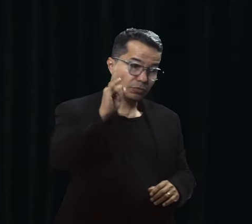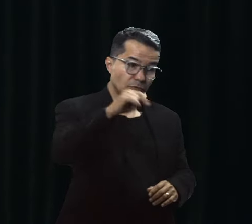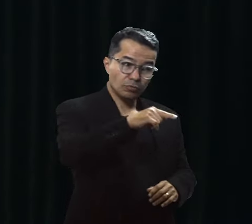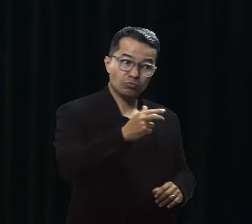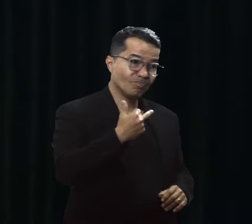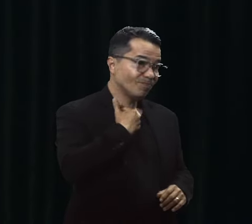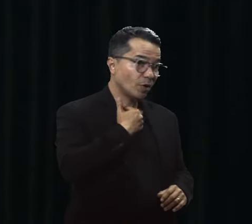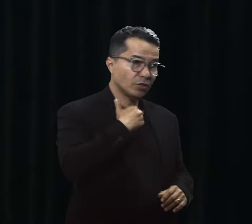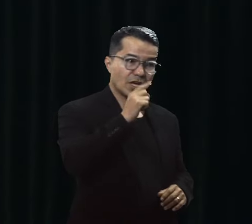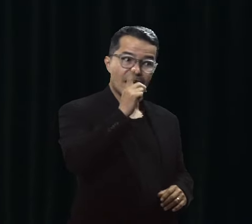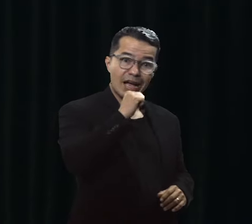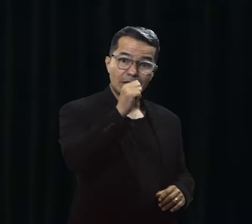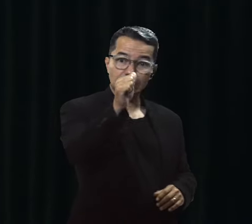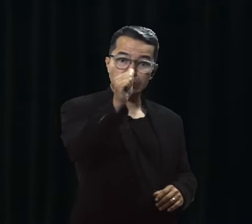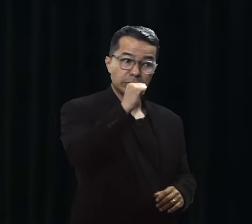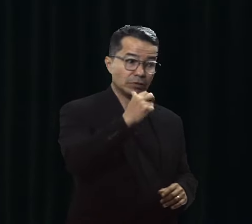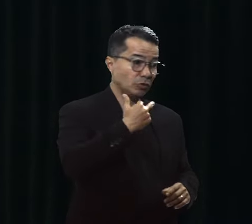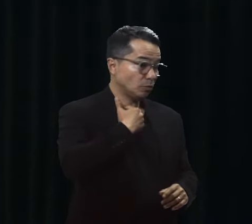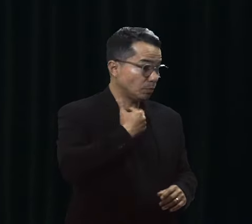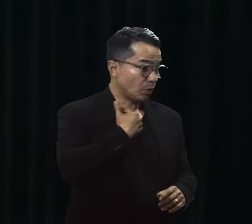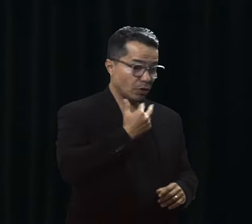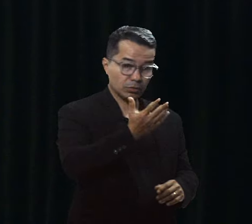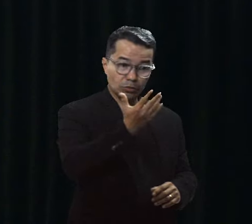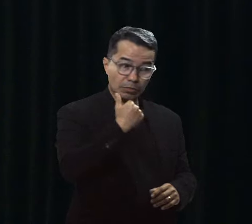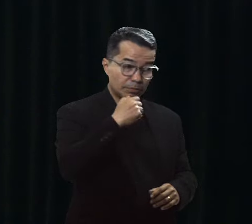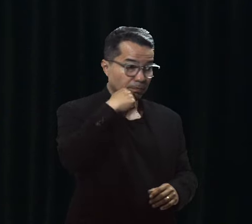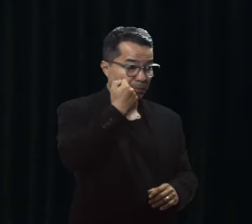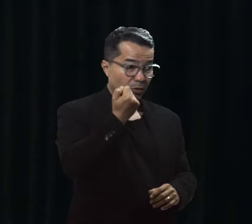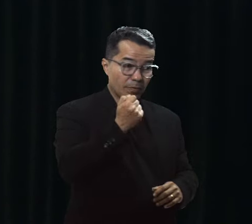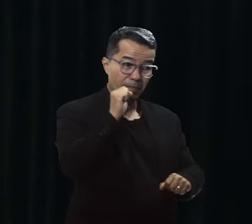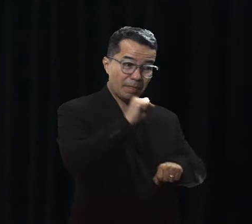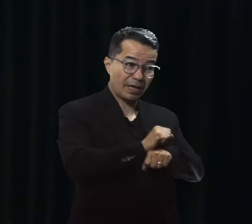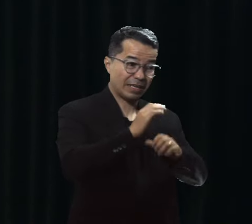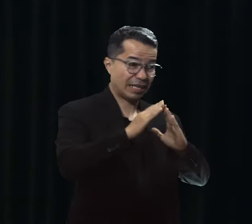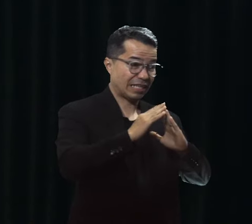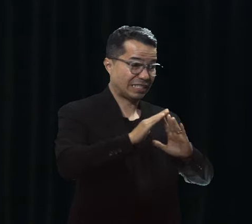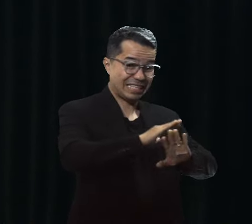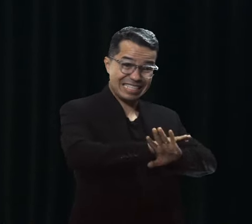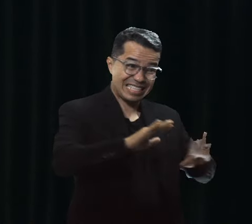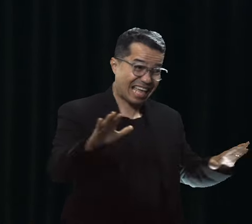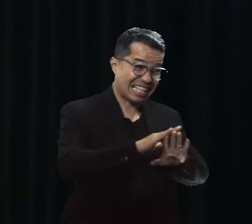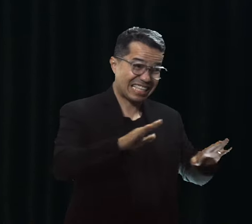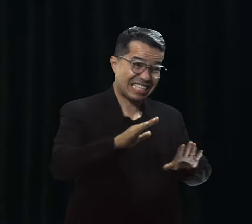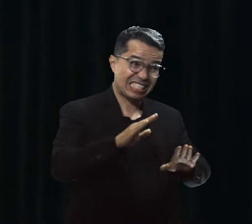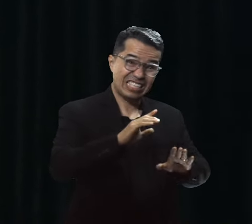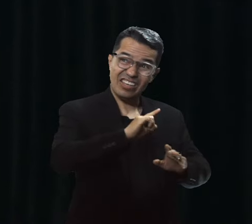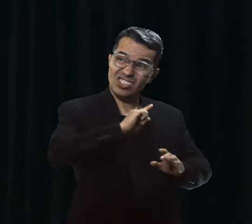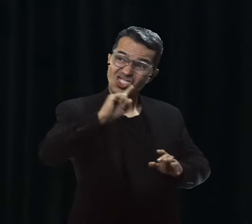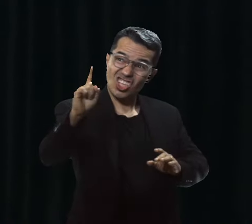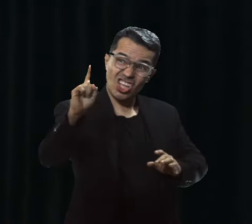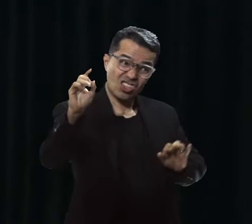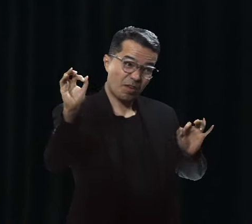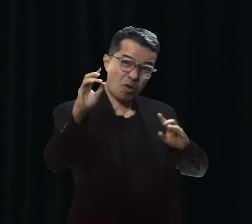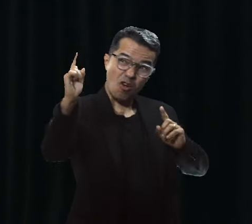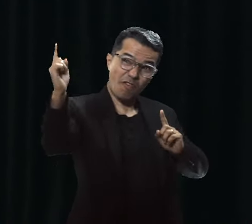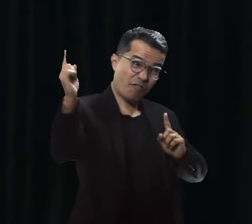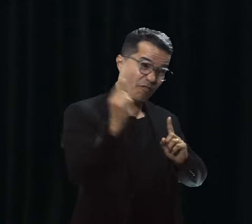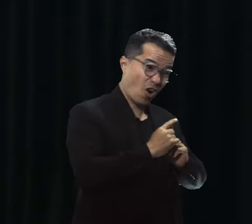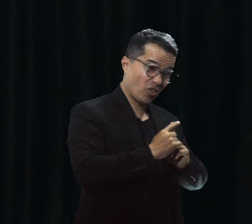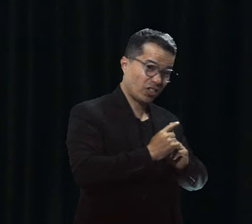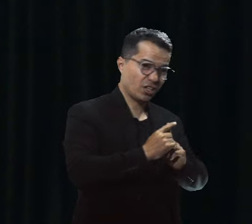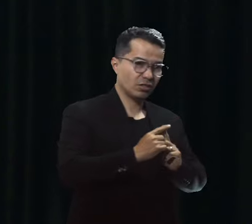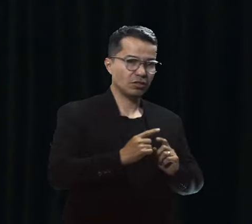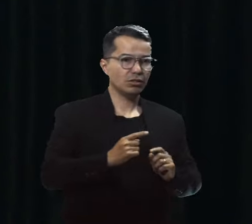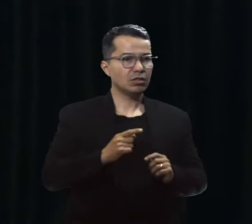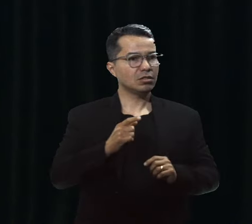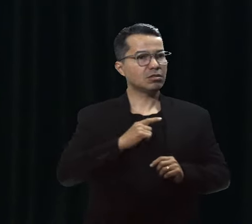água, comer pão e não vai parar na casa de ninguém. Tá bom? E ele vai. Ele